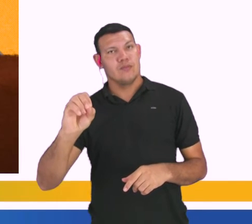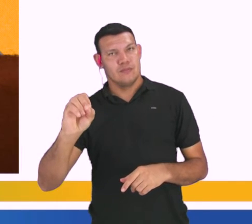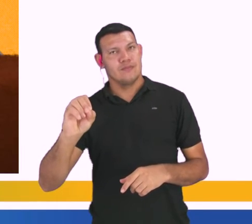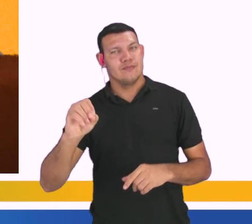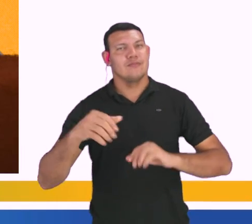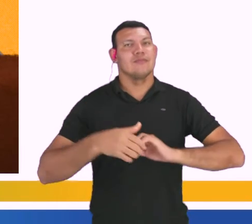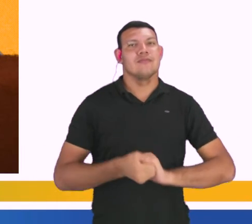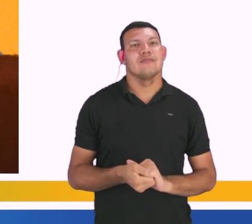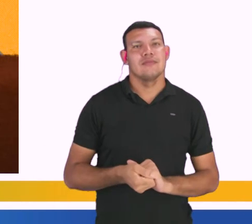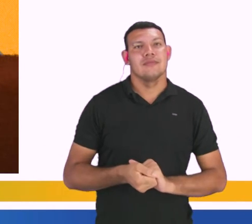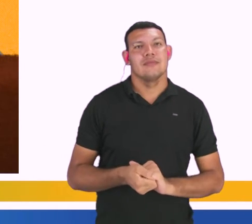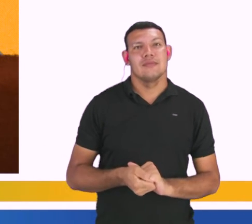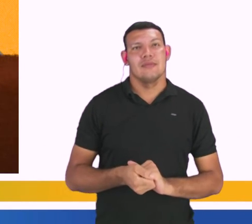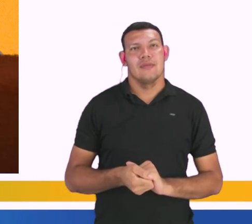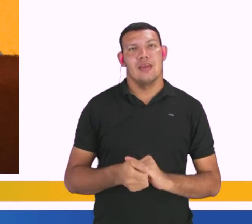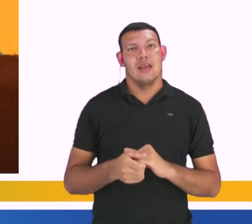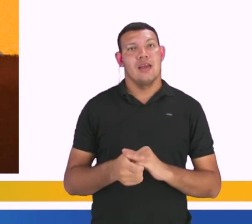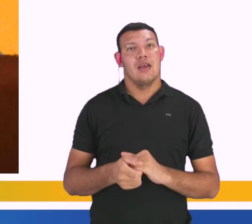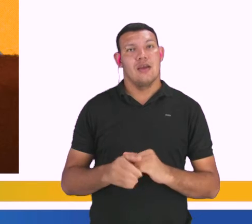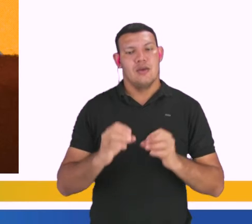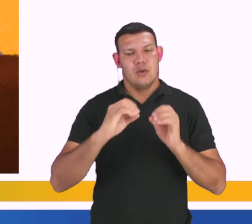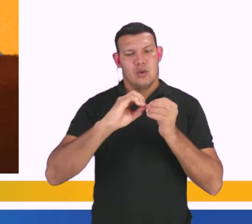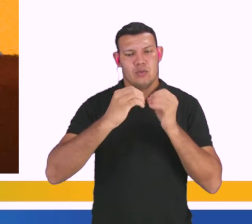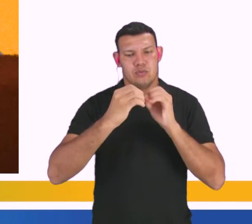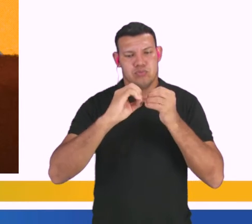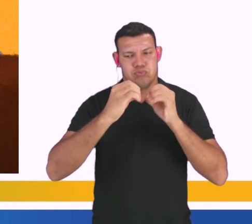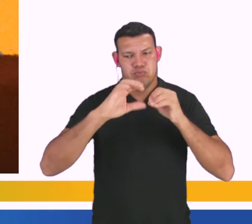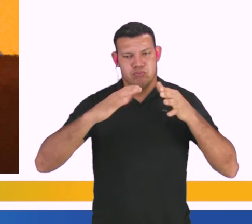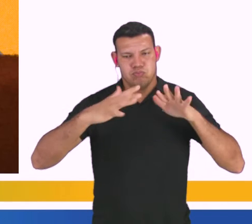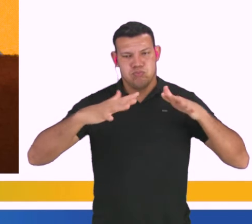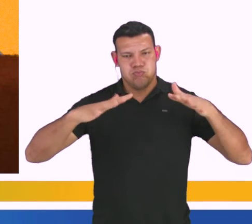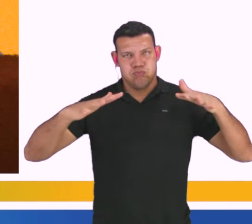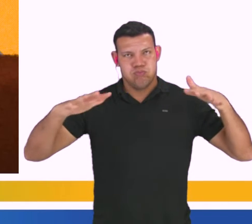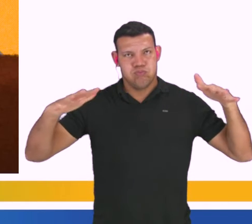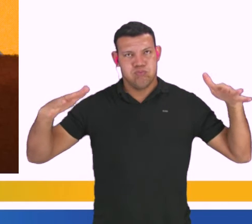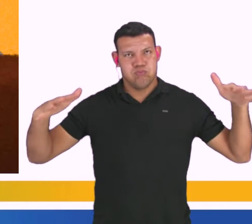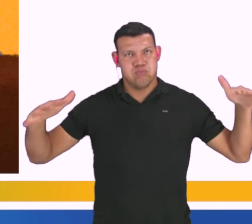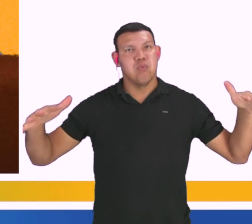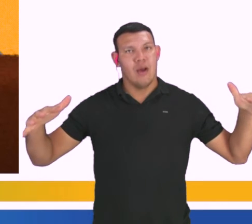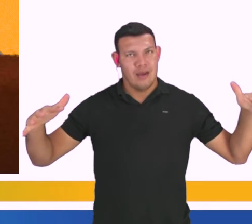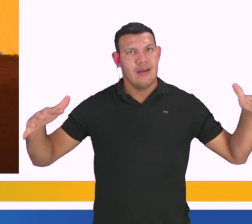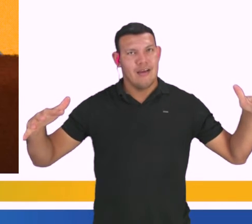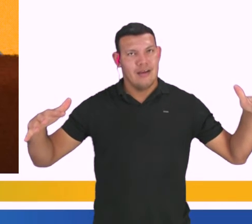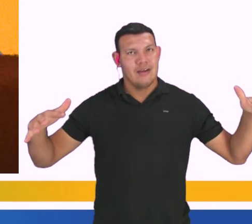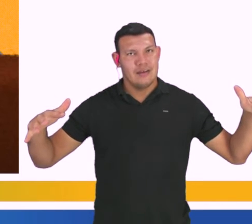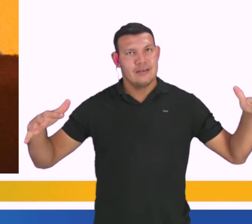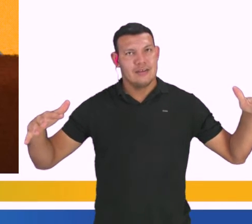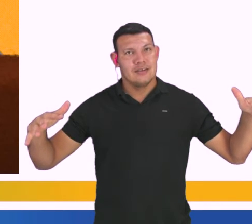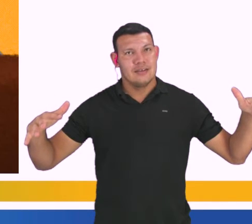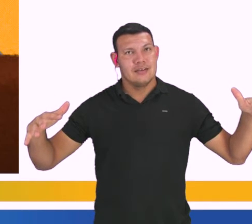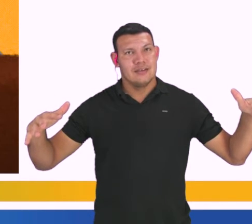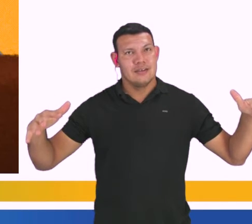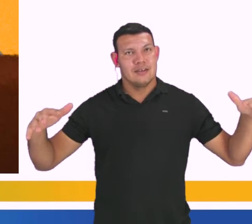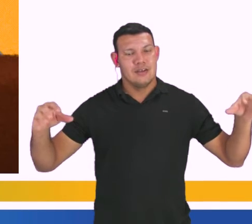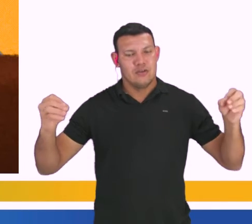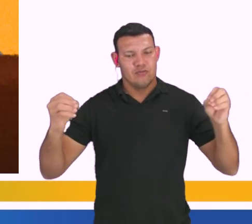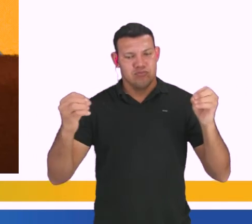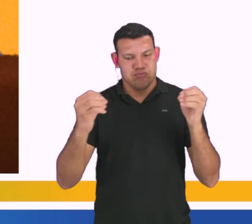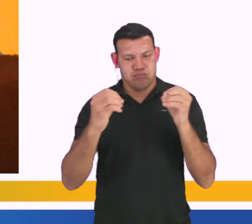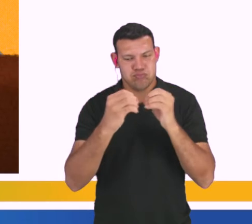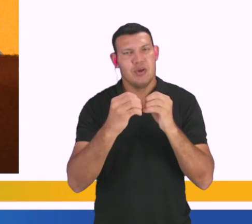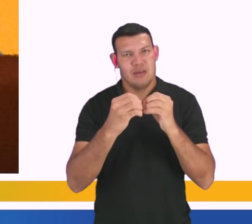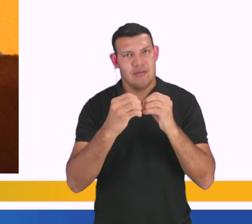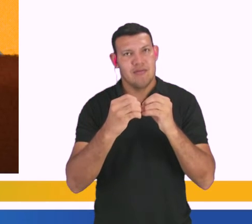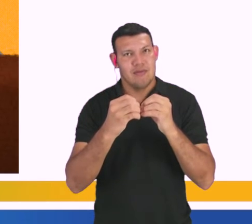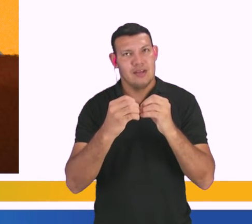infunde, no lugar dele reduzir o seu volume, essas partículas, no lugar de se aproximarem, elas vão se afastar, ou